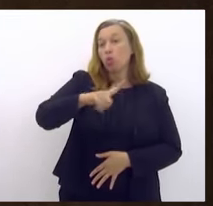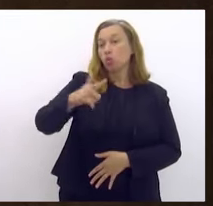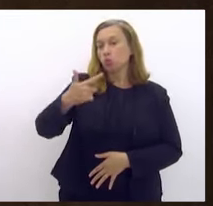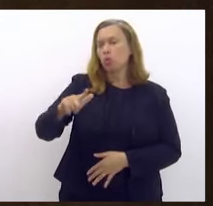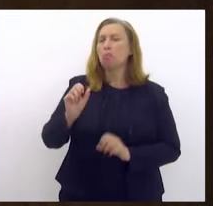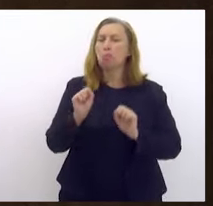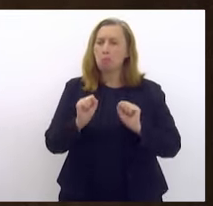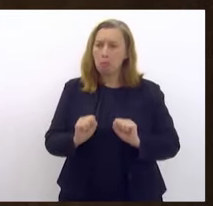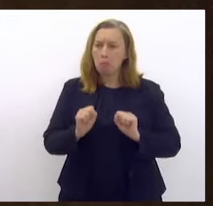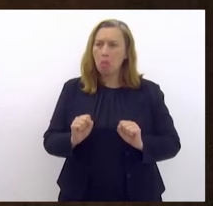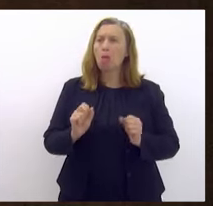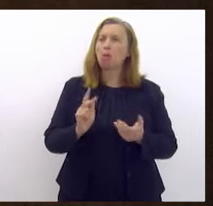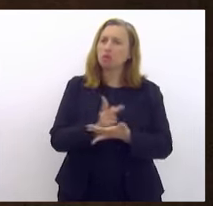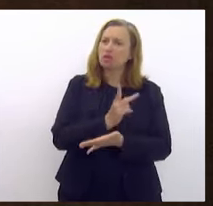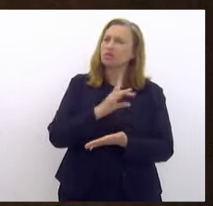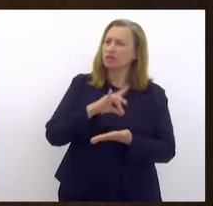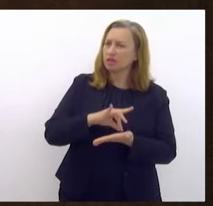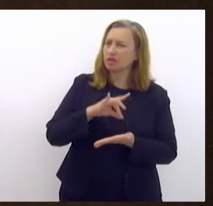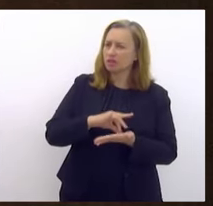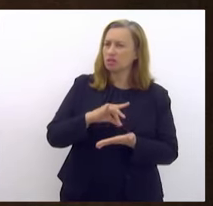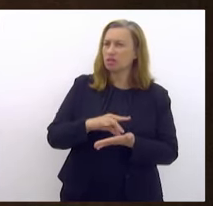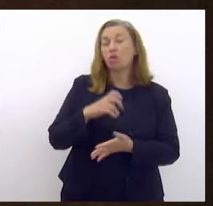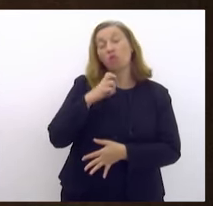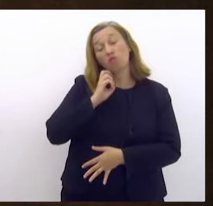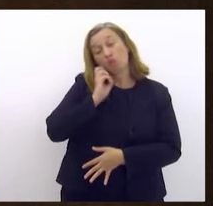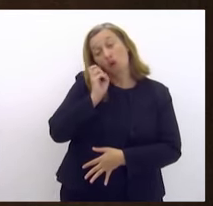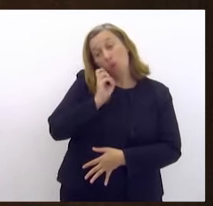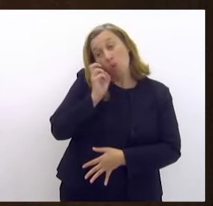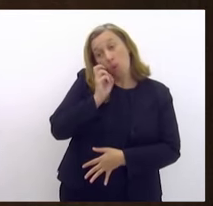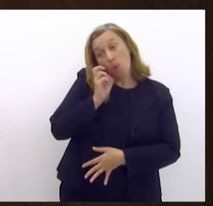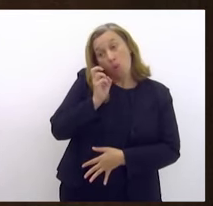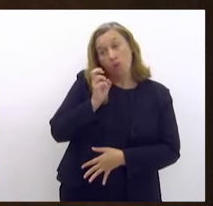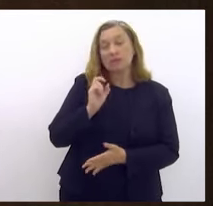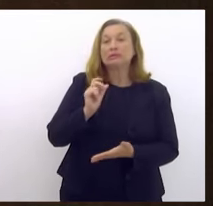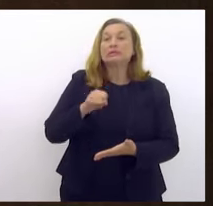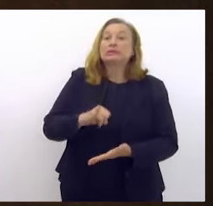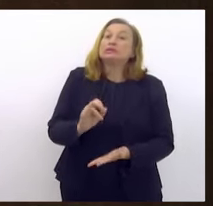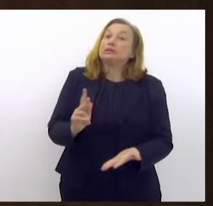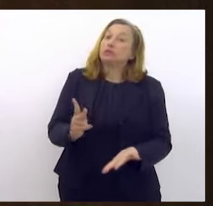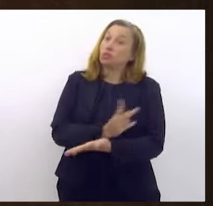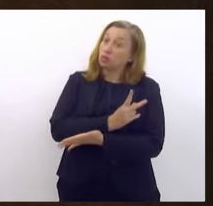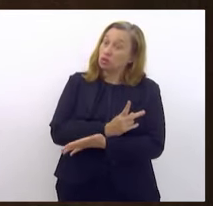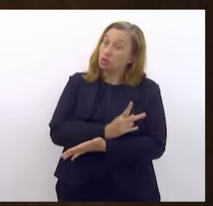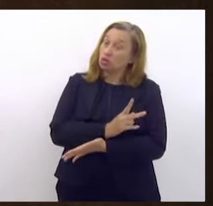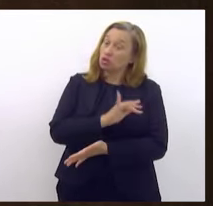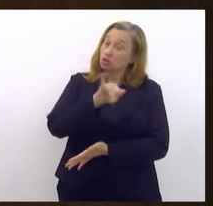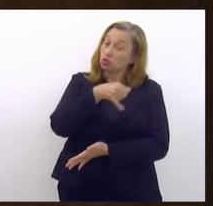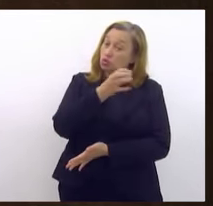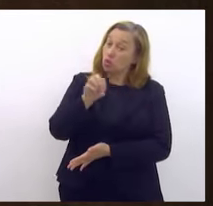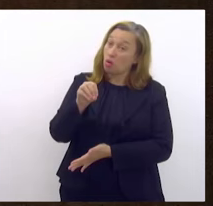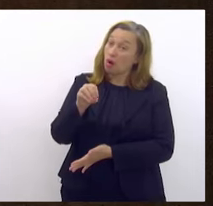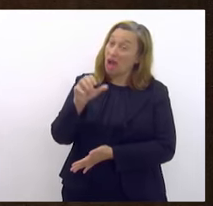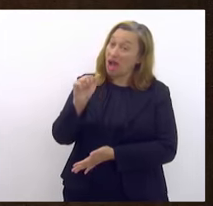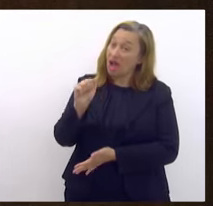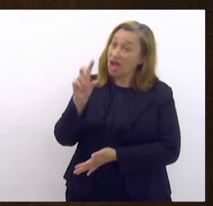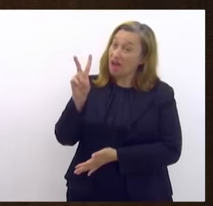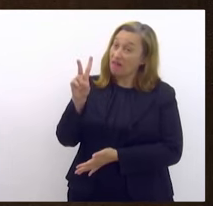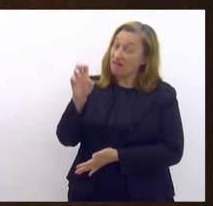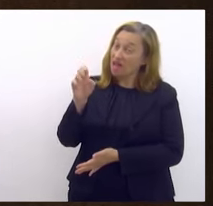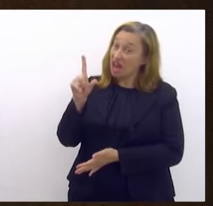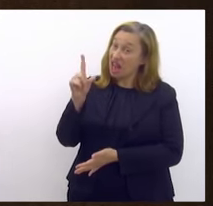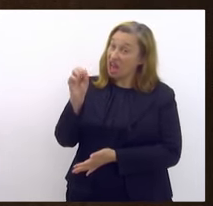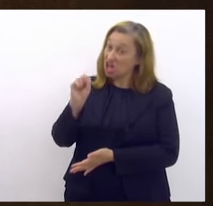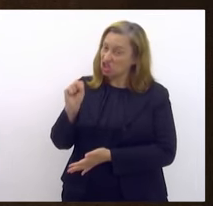que pode acontecer realmente um grande constrangimento. Se aconteceu com João Avelange, por que, que não vai